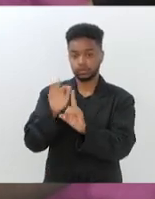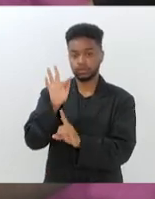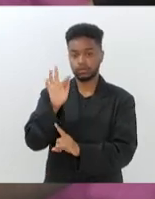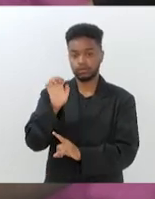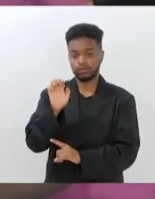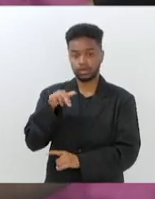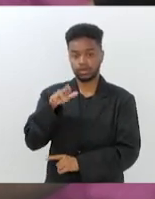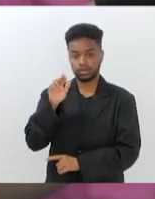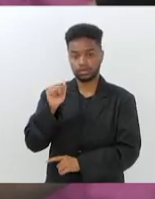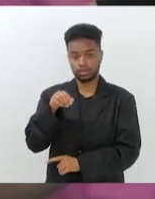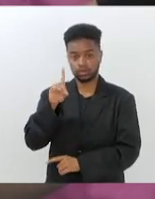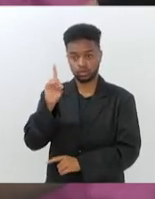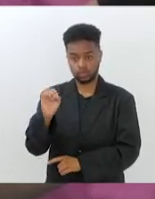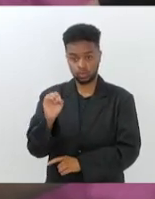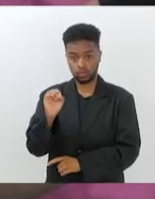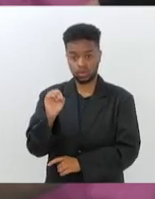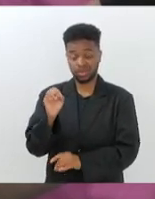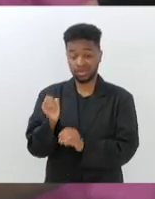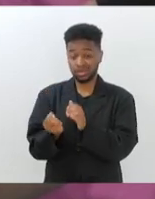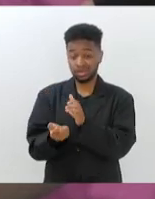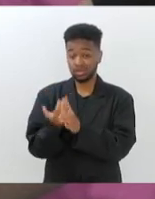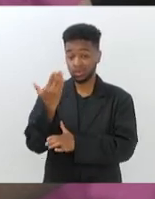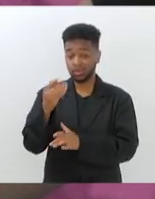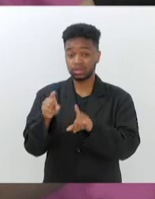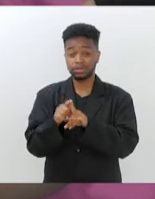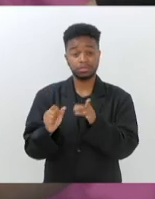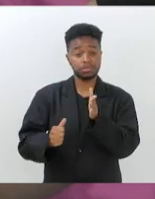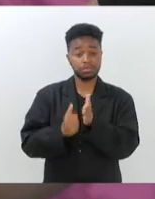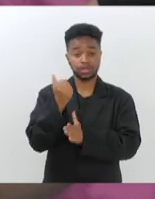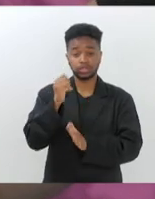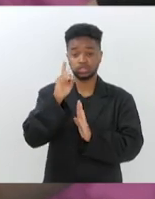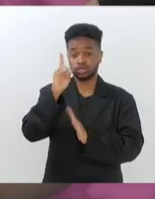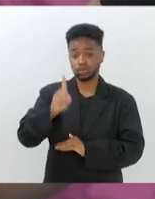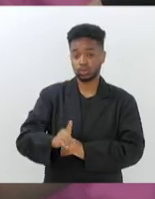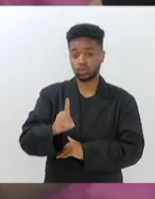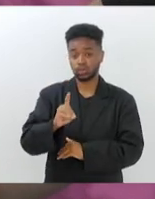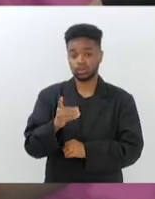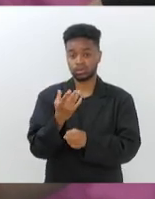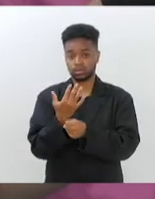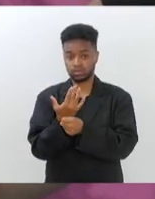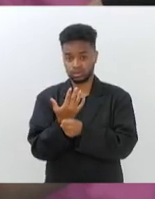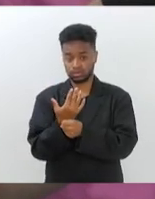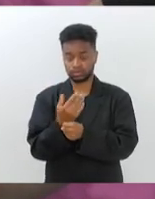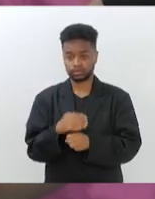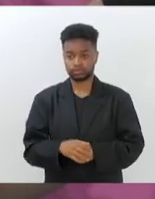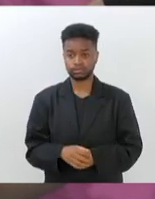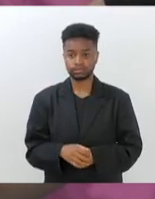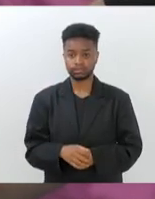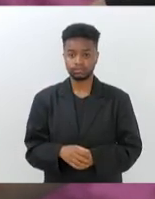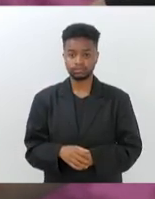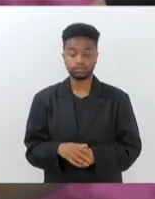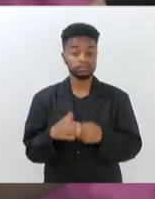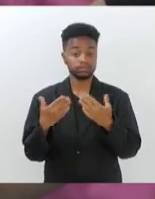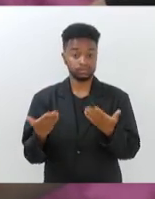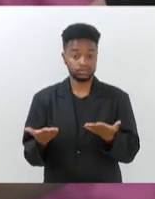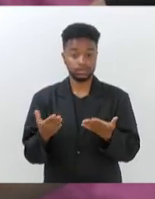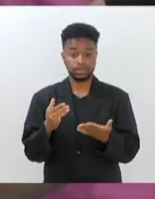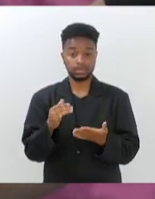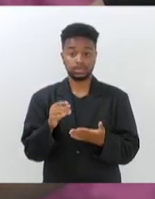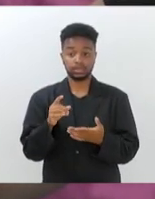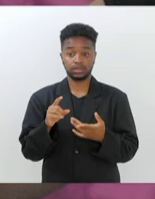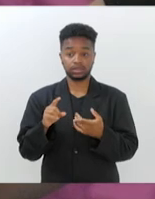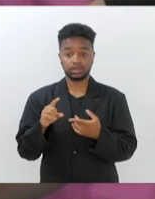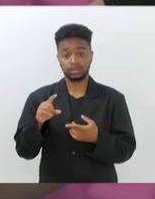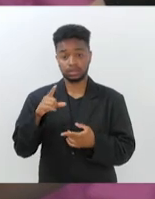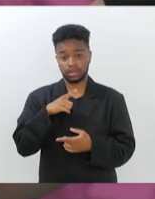Silveira ele foi fundador e o primeiro diretor da instituição né E quando a gente pega o Dr Eneias